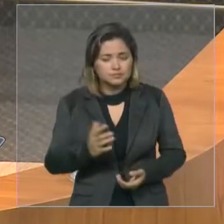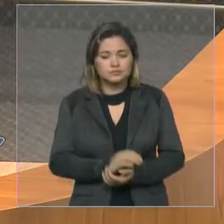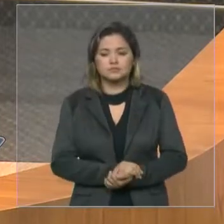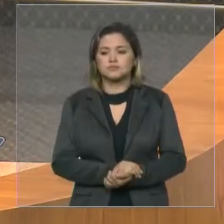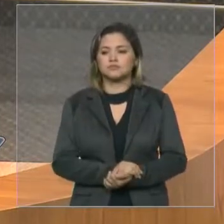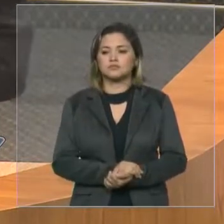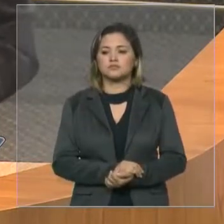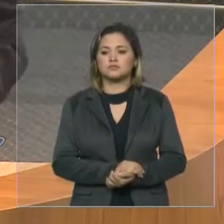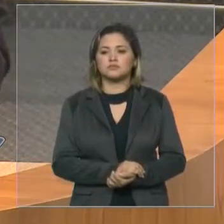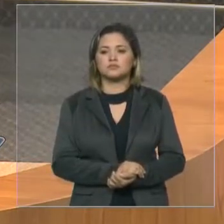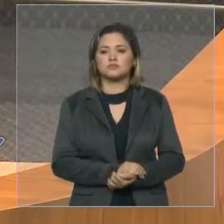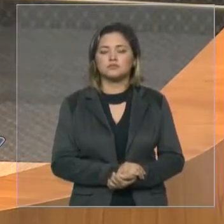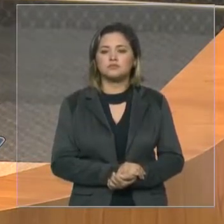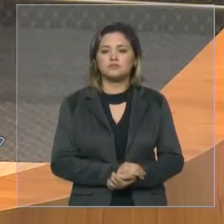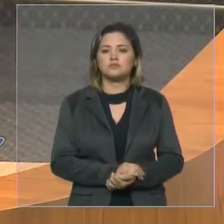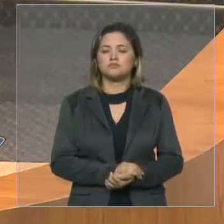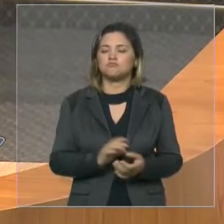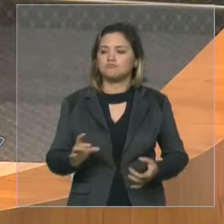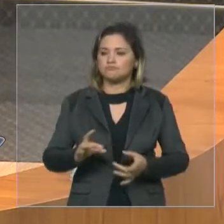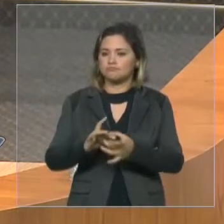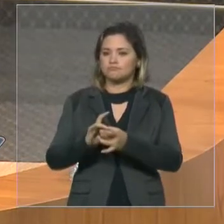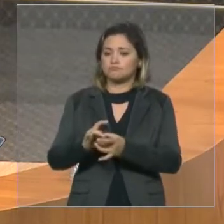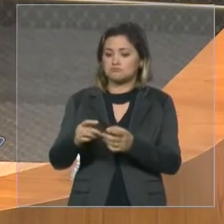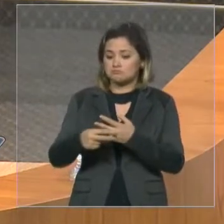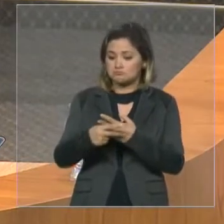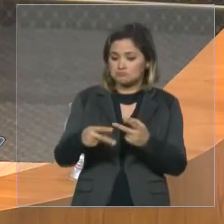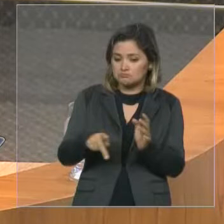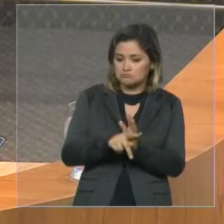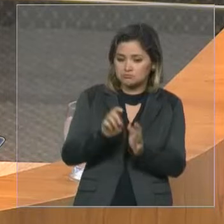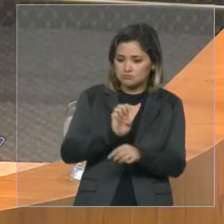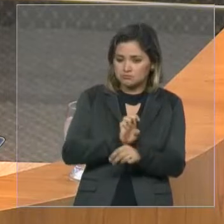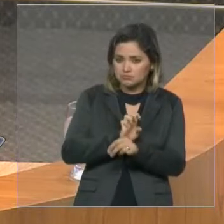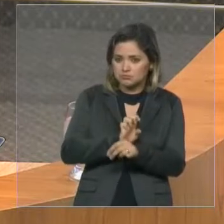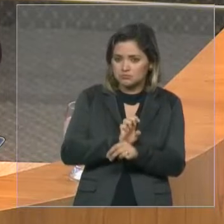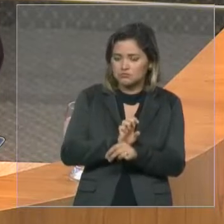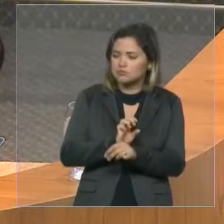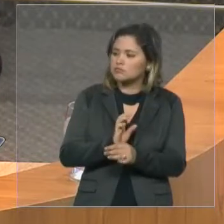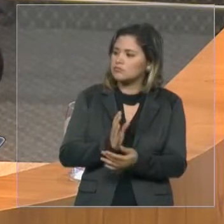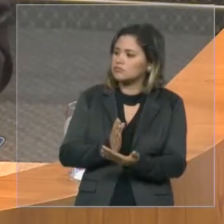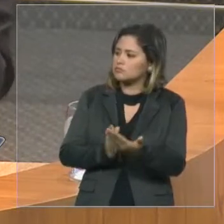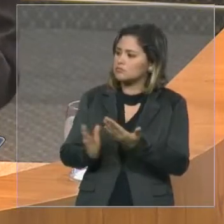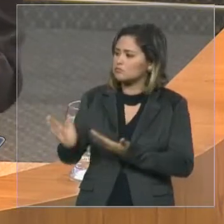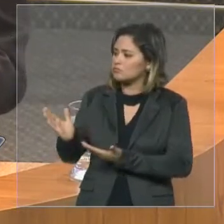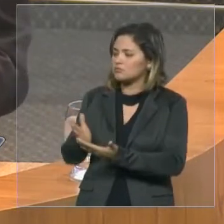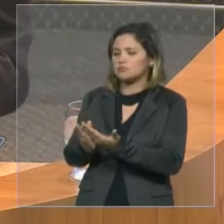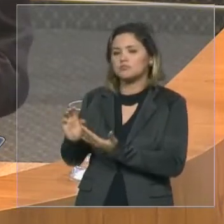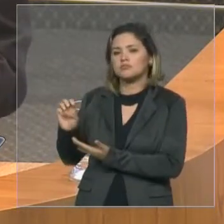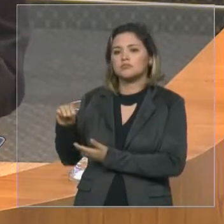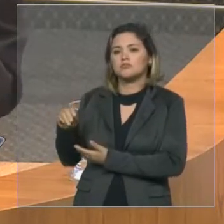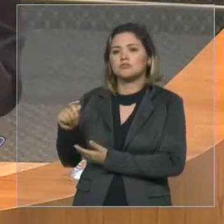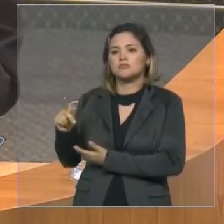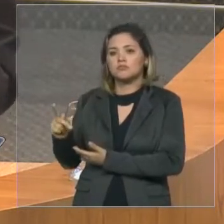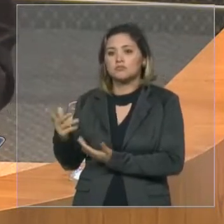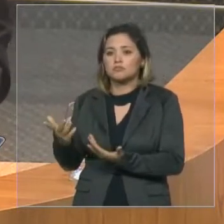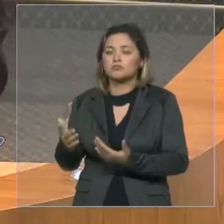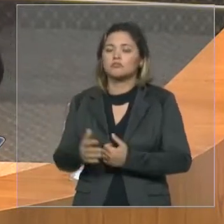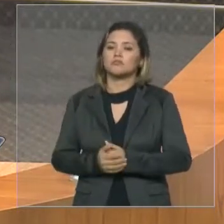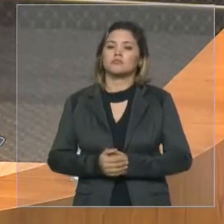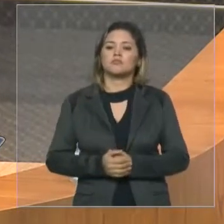o patrimônio do Estado. E no artigo 4, ele diz aqui: fica a EMAP, já depois de apropriar-se desse